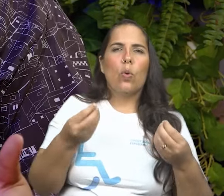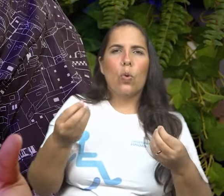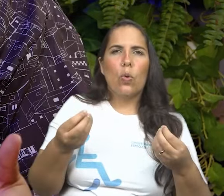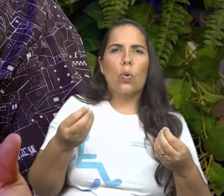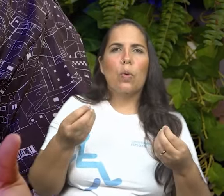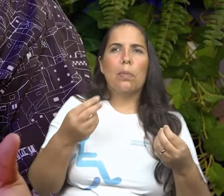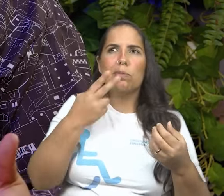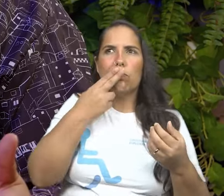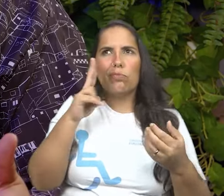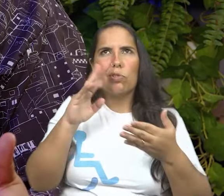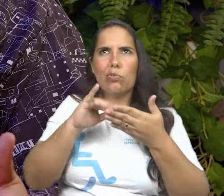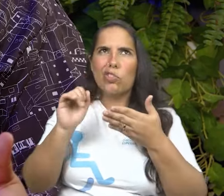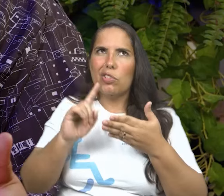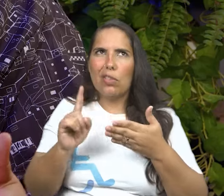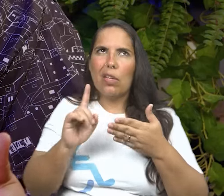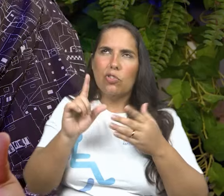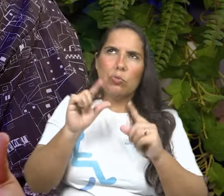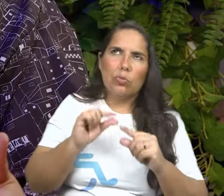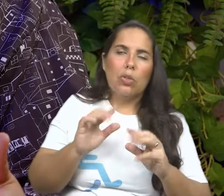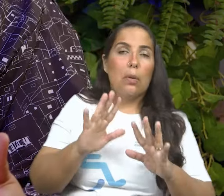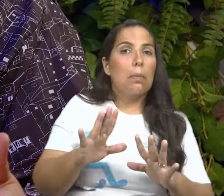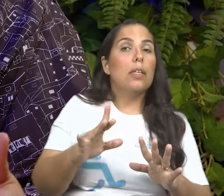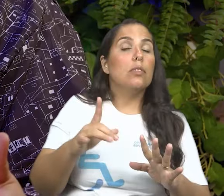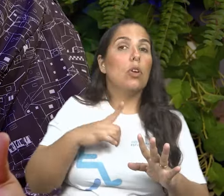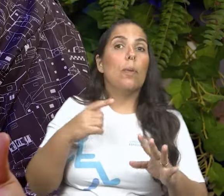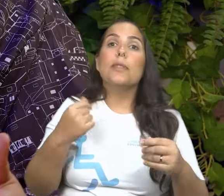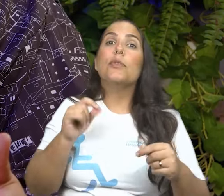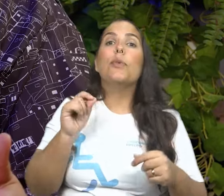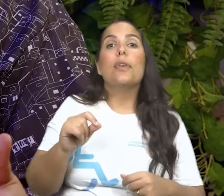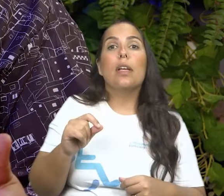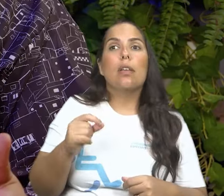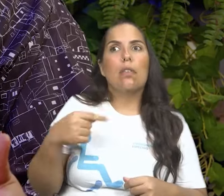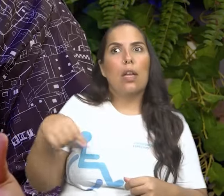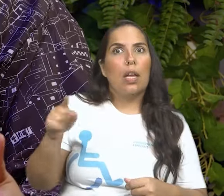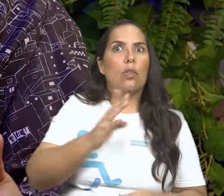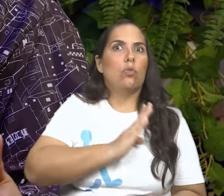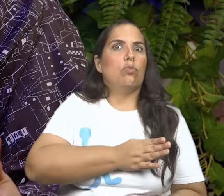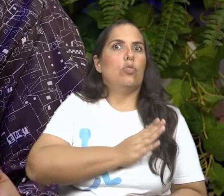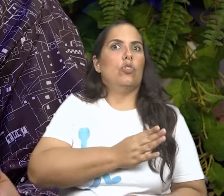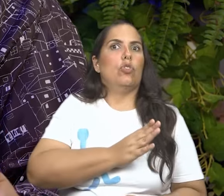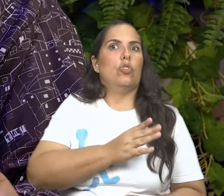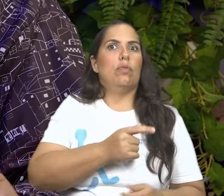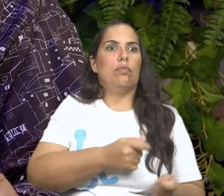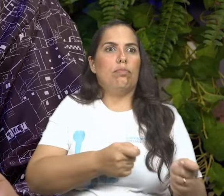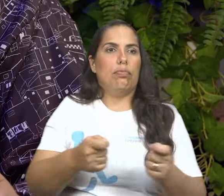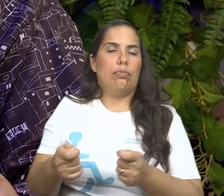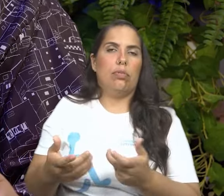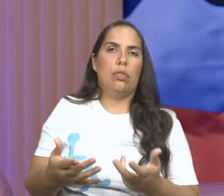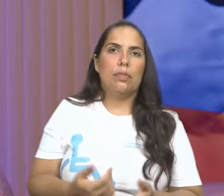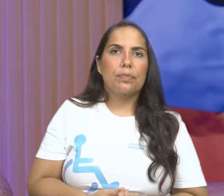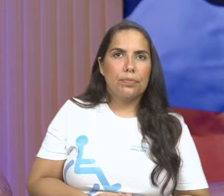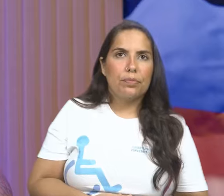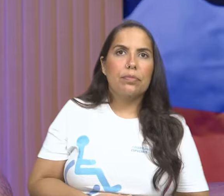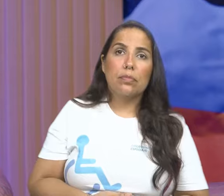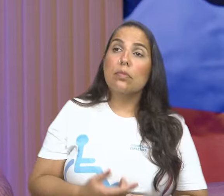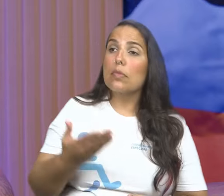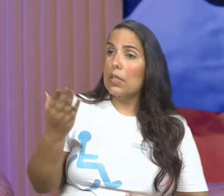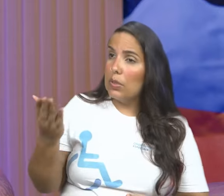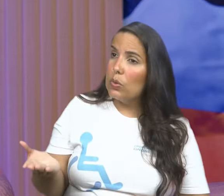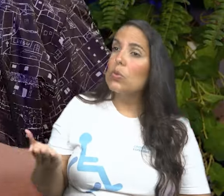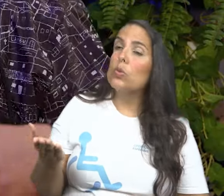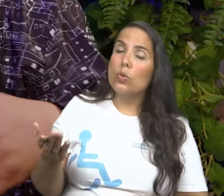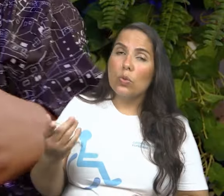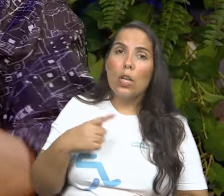tabagismo da minha vida então eu tenho o mínimo que eu tenho que fazer é ir no cardiologista periodicamente sabe eu tô eu tô